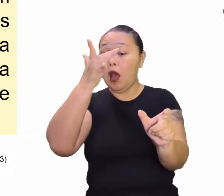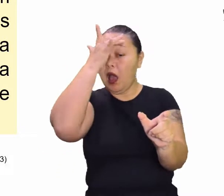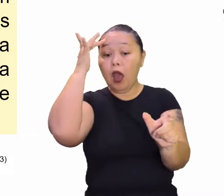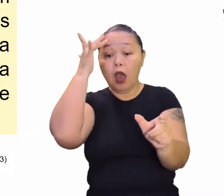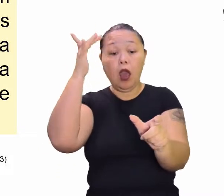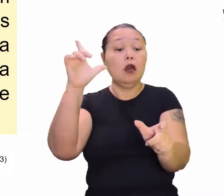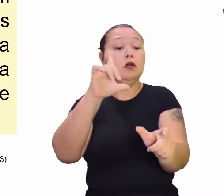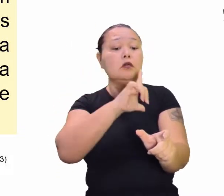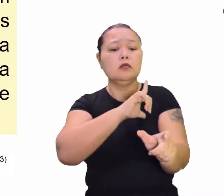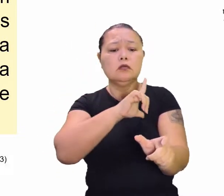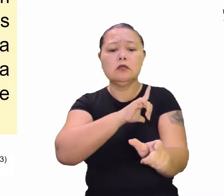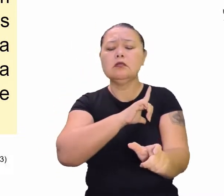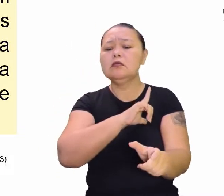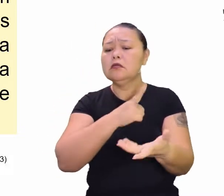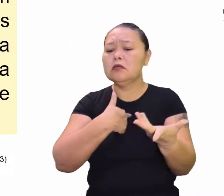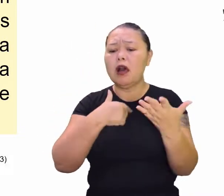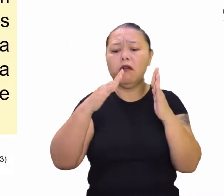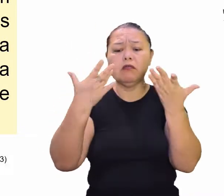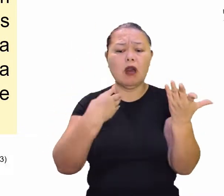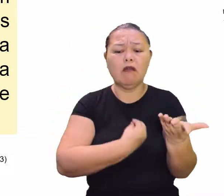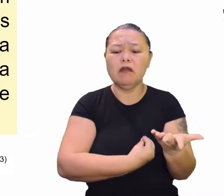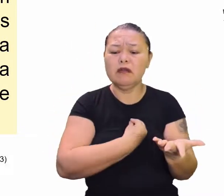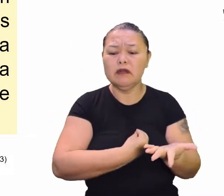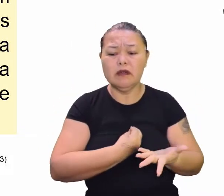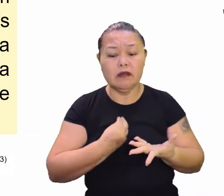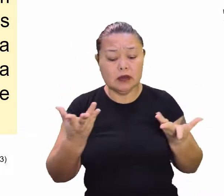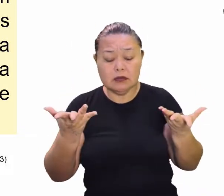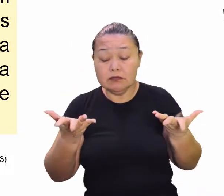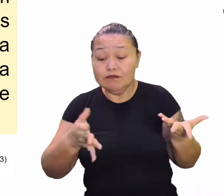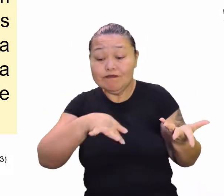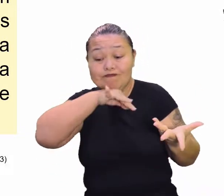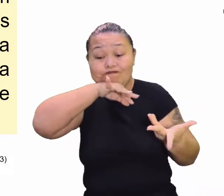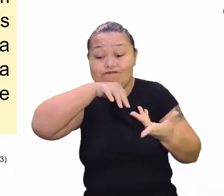condições muito precárias,